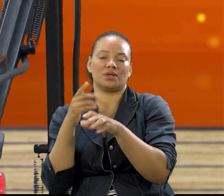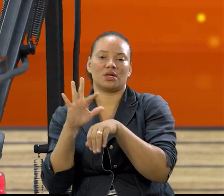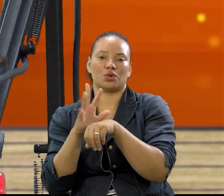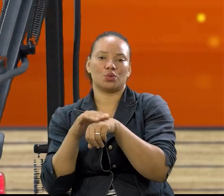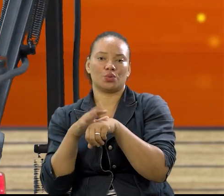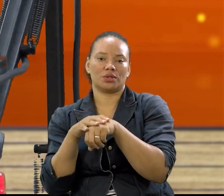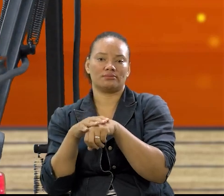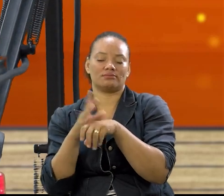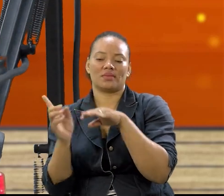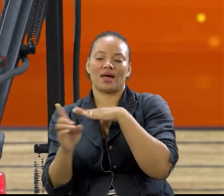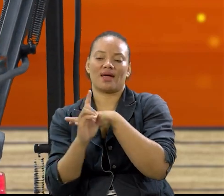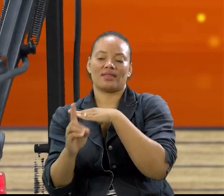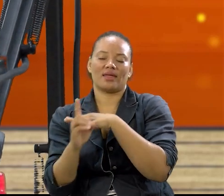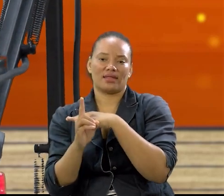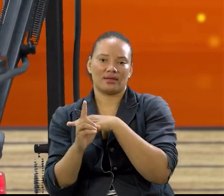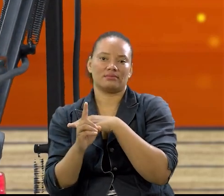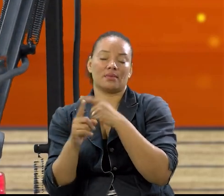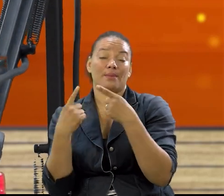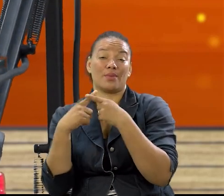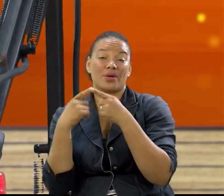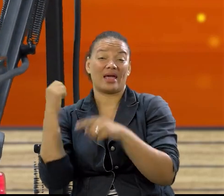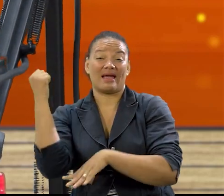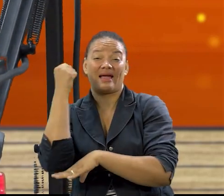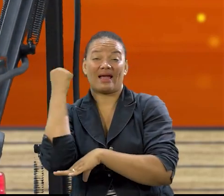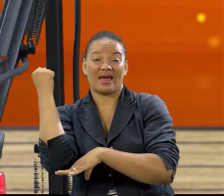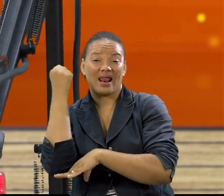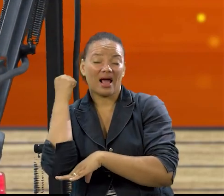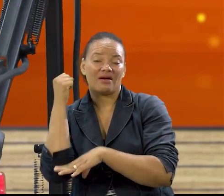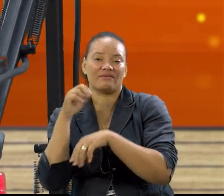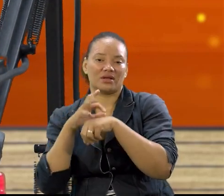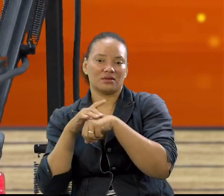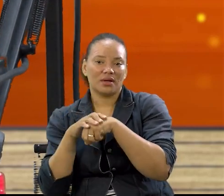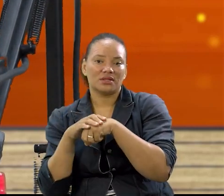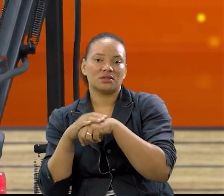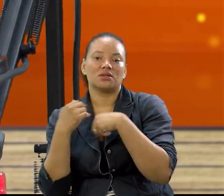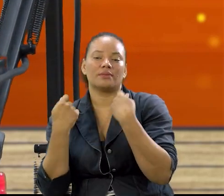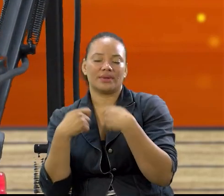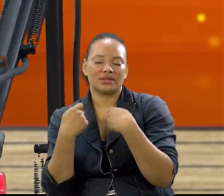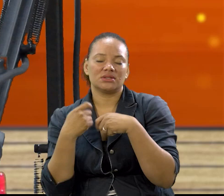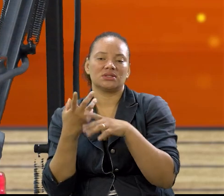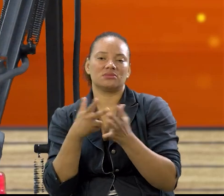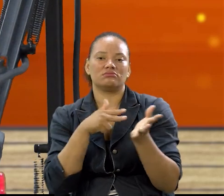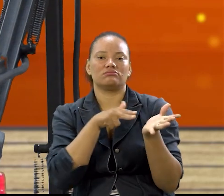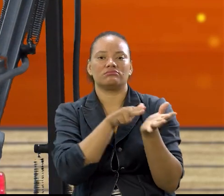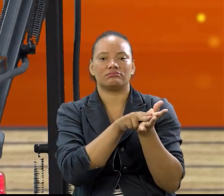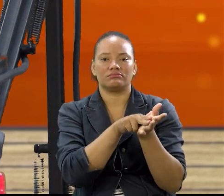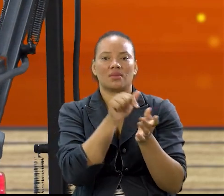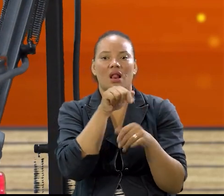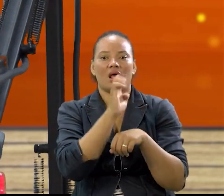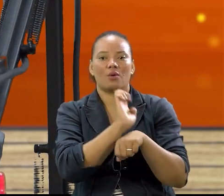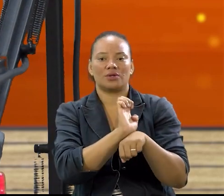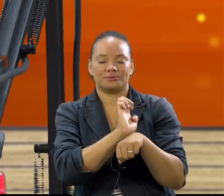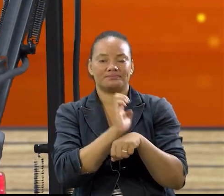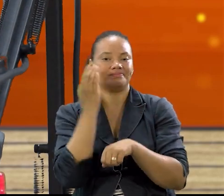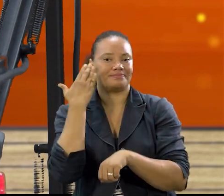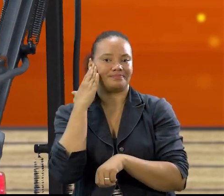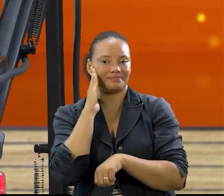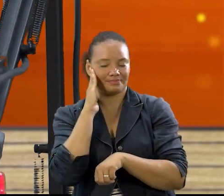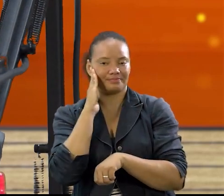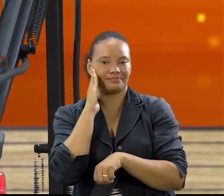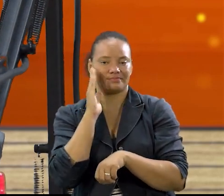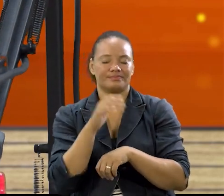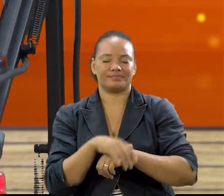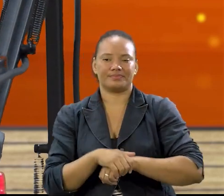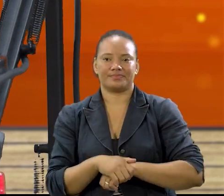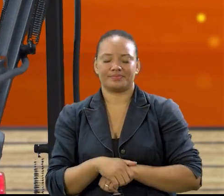eh atender atender mas me me fugiu o termo é manusear naquele momento né E e essa